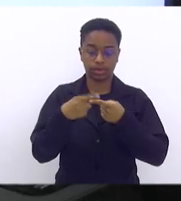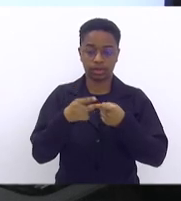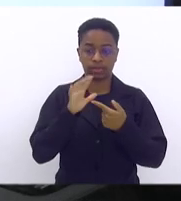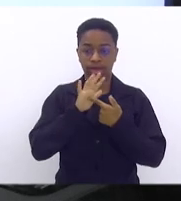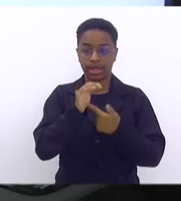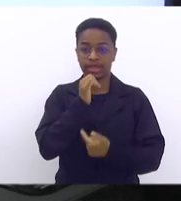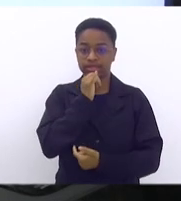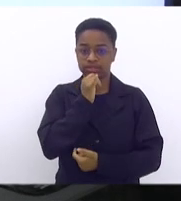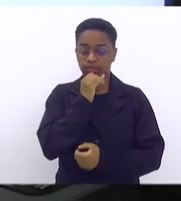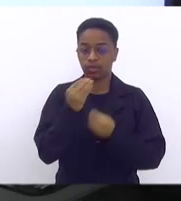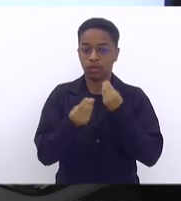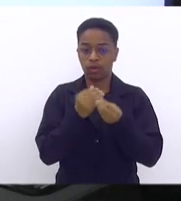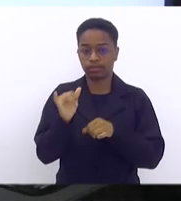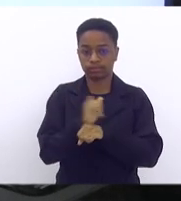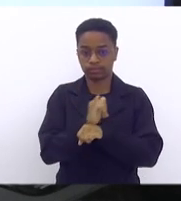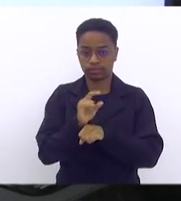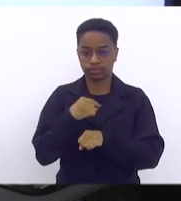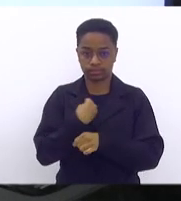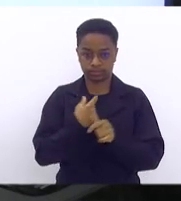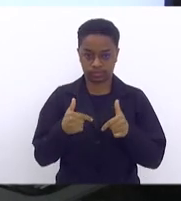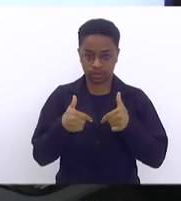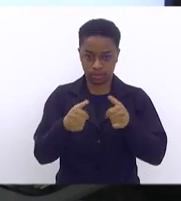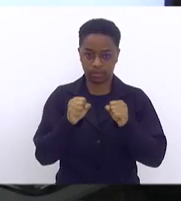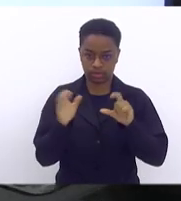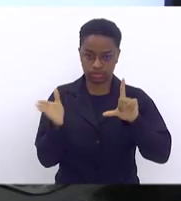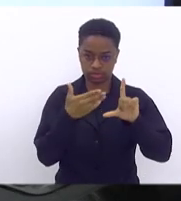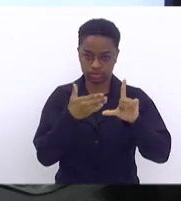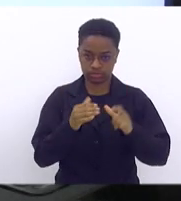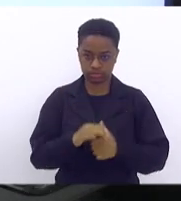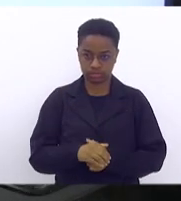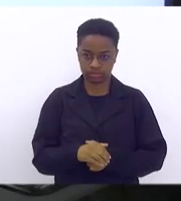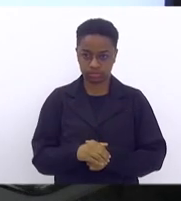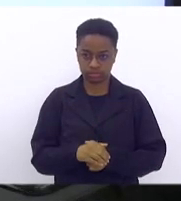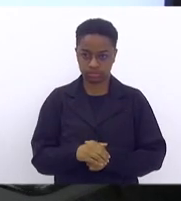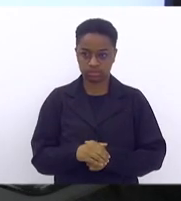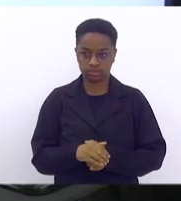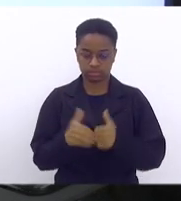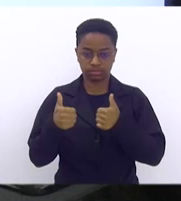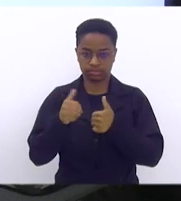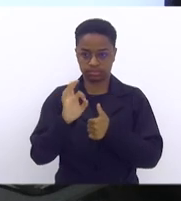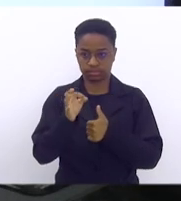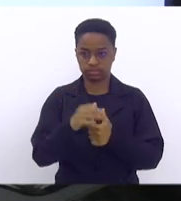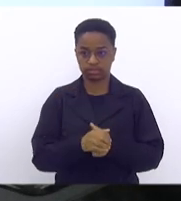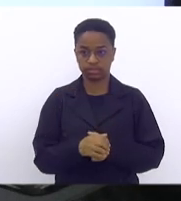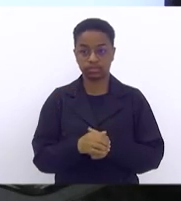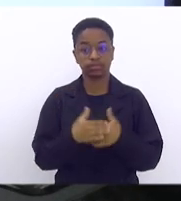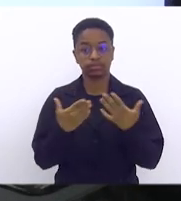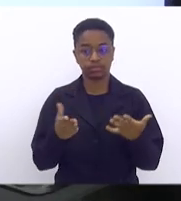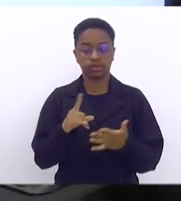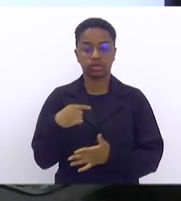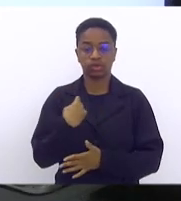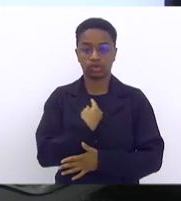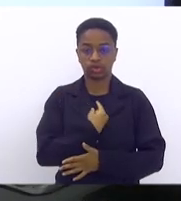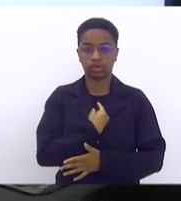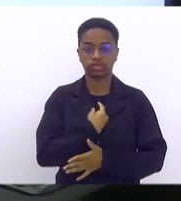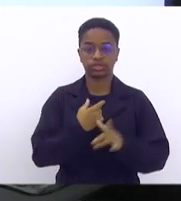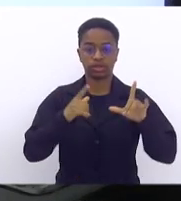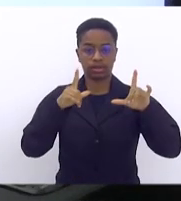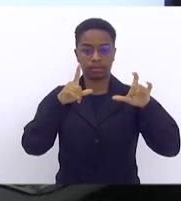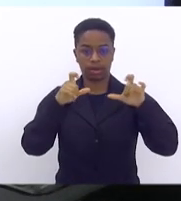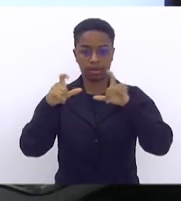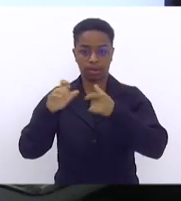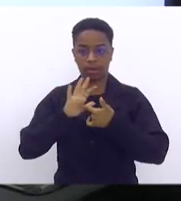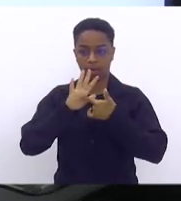exemplo, né, de uma das estratégias que a gente faz. Pode passar, por favor. Era o mais isso. A gente chegou, né, a fazer os prints, colocar